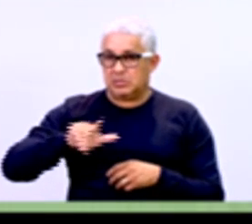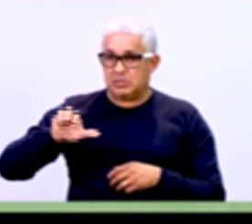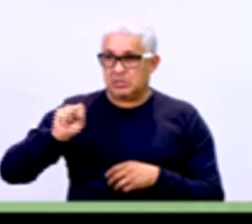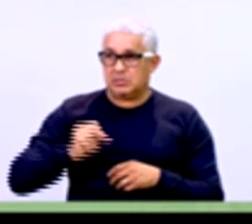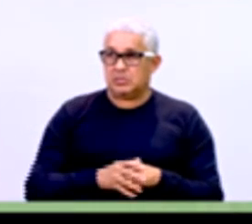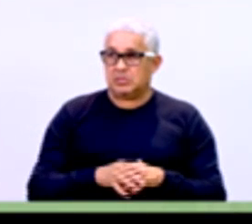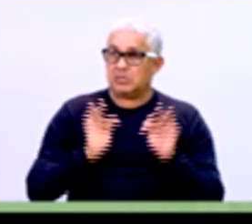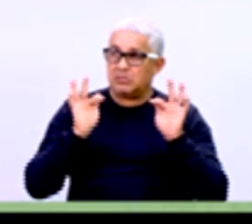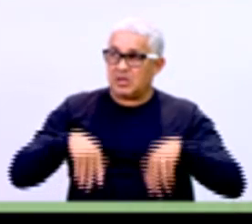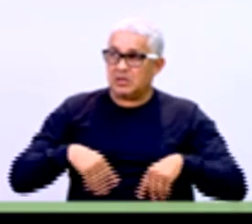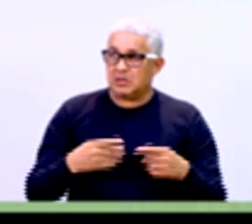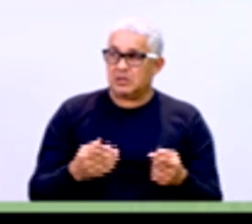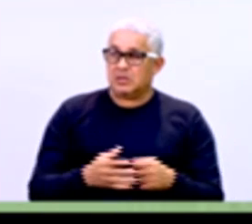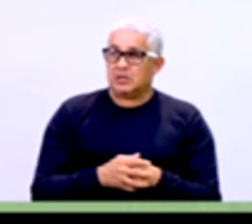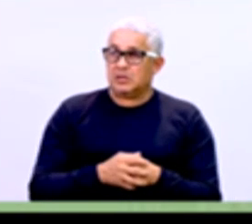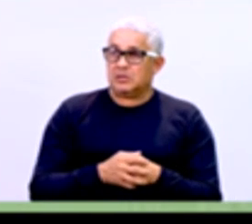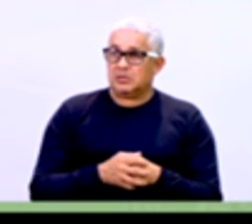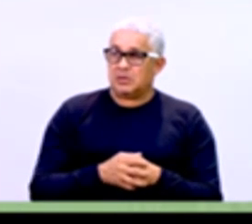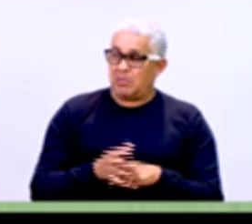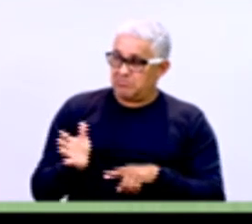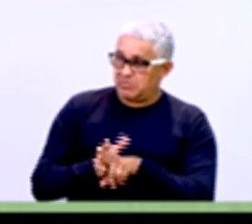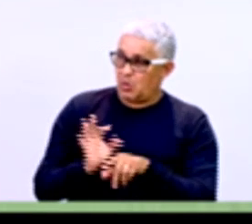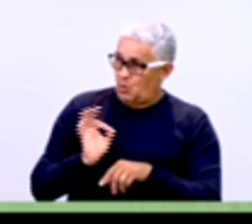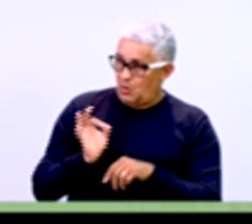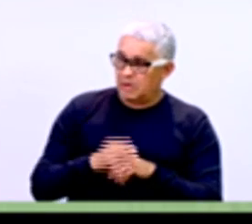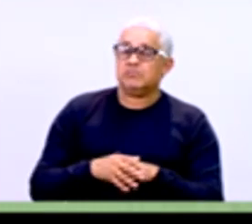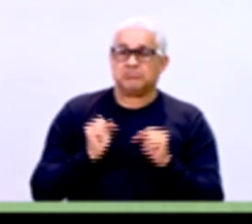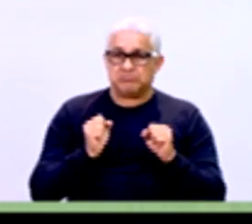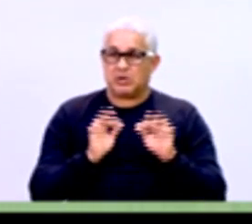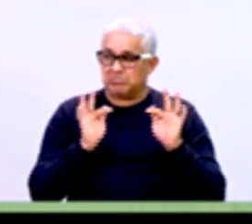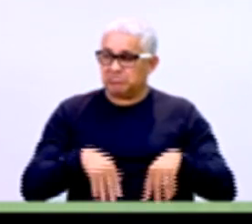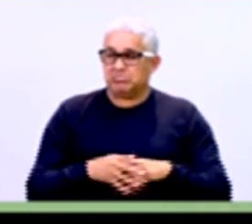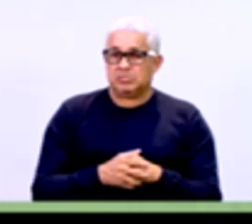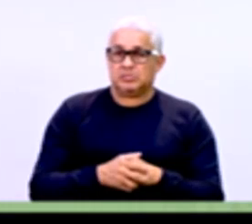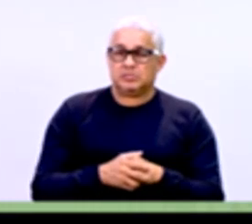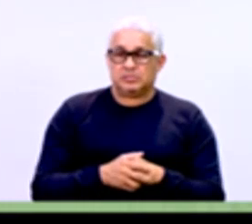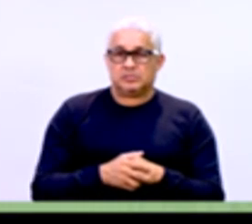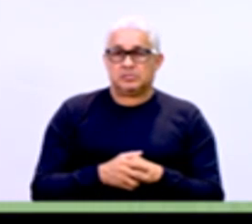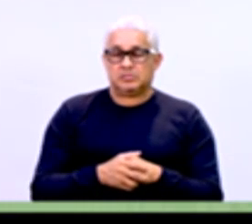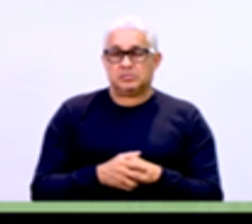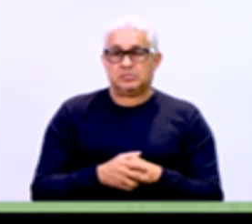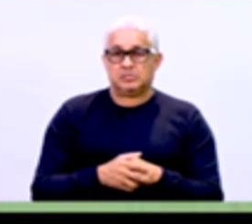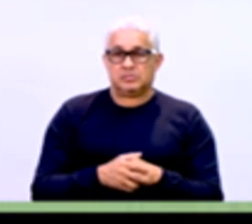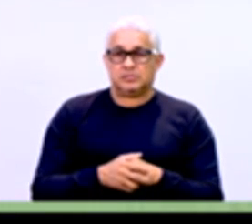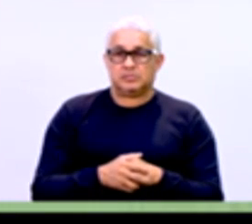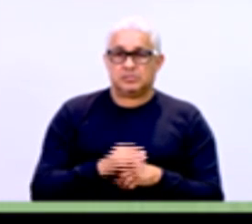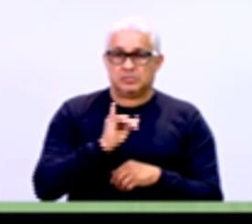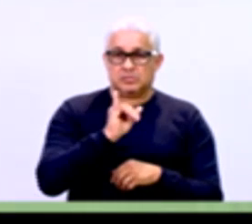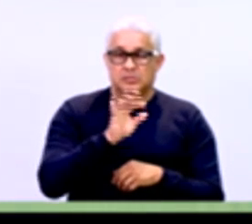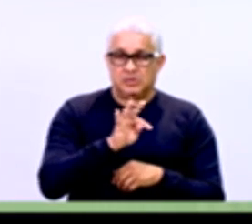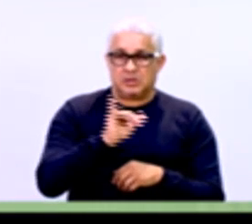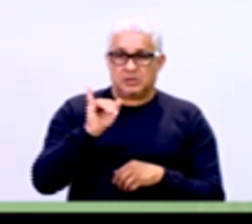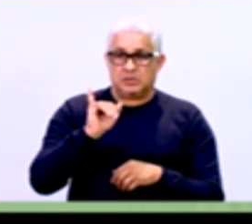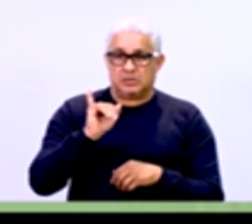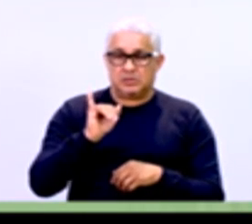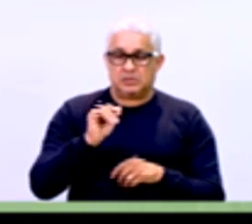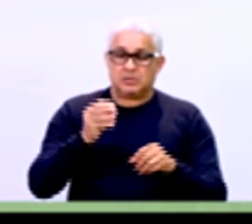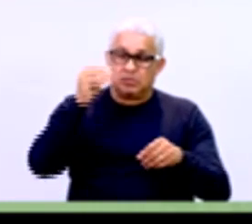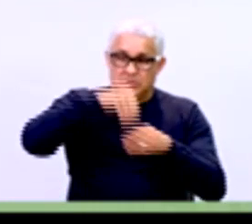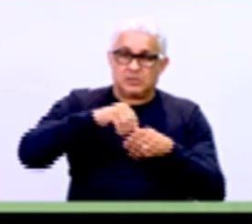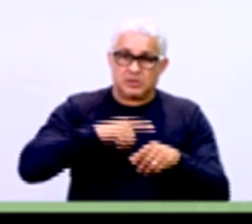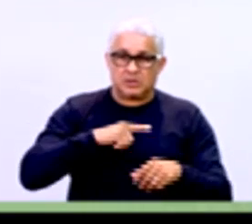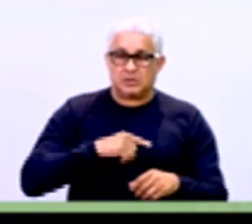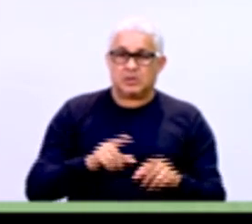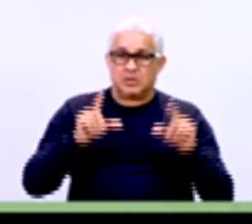Terminou essa questão? Não. Pode terminar. Tá. O papel da TI inclui a redução de